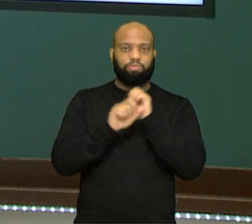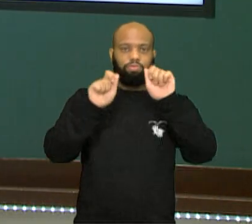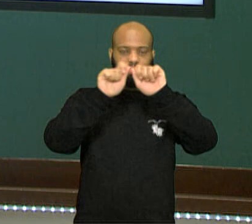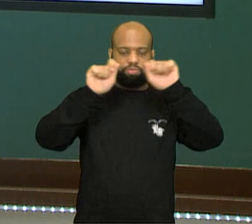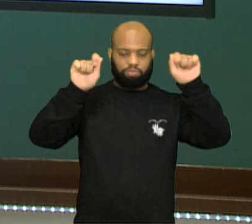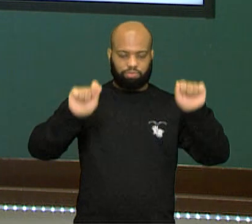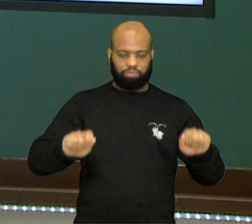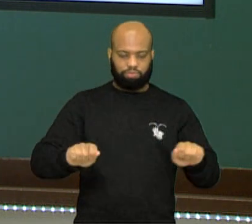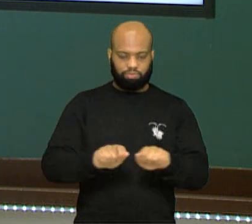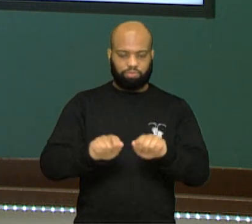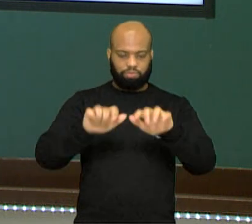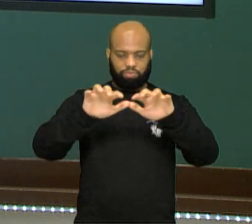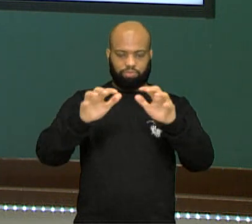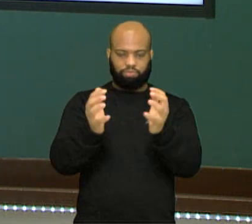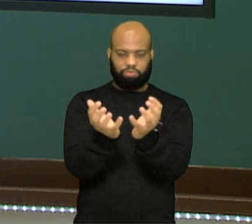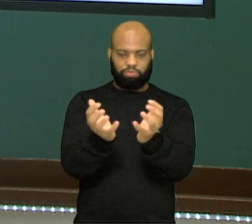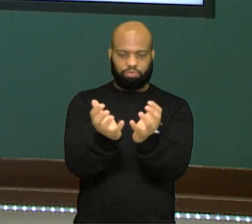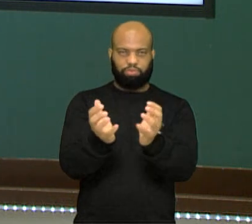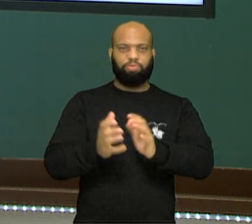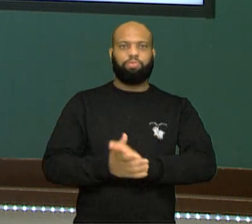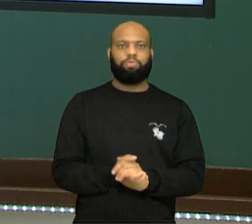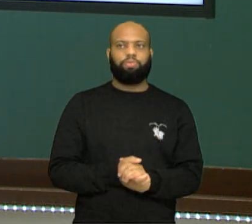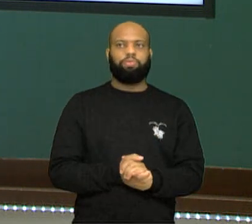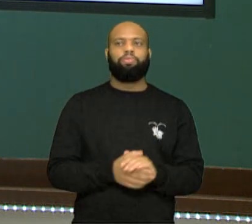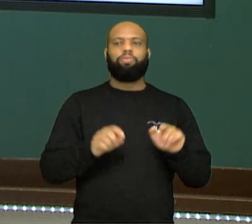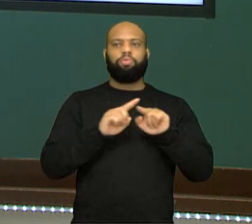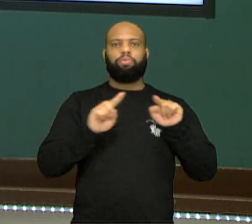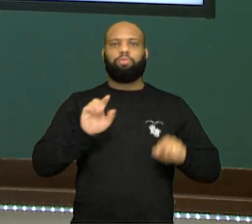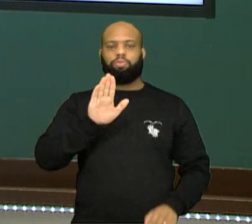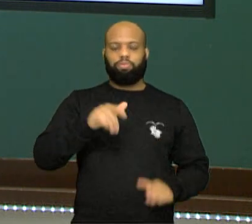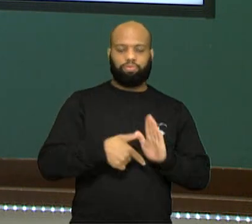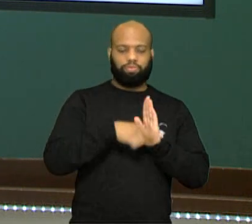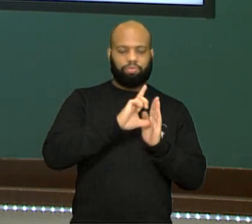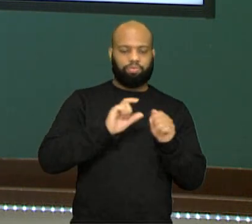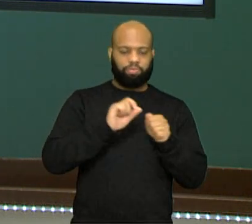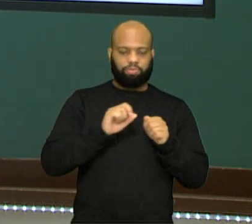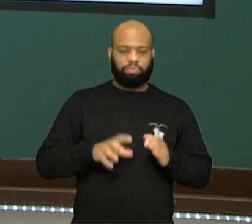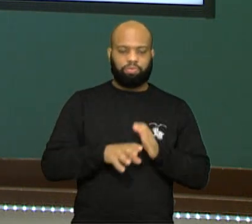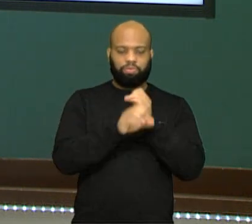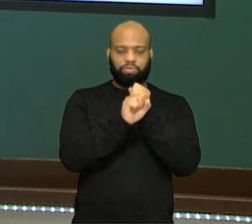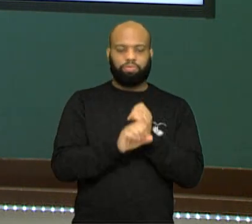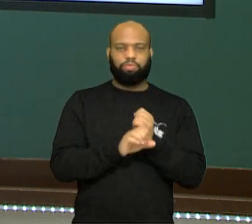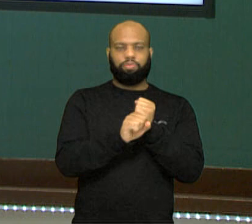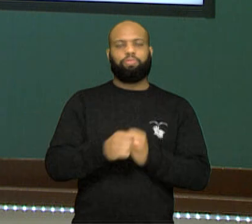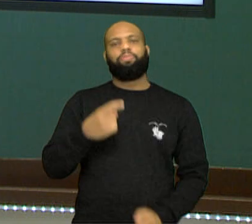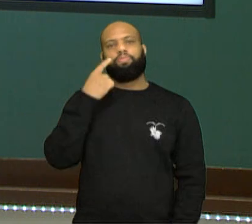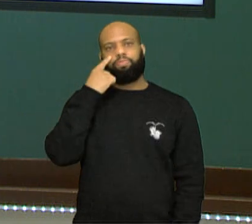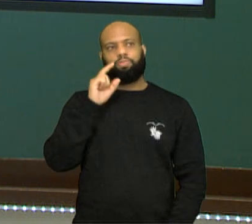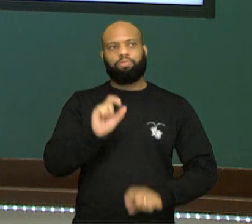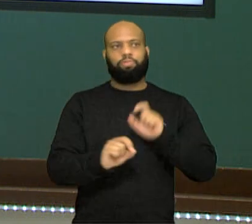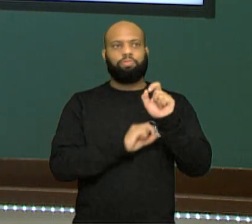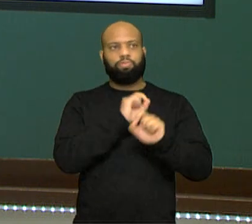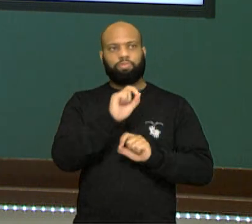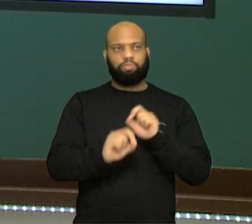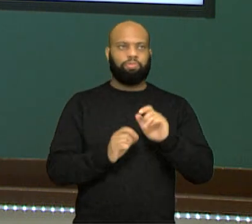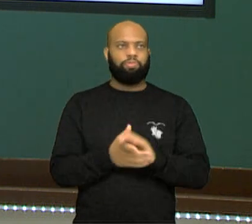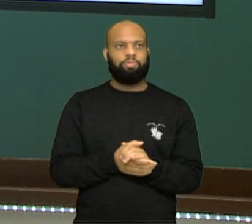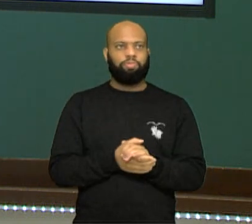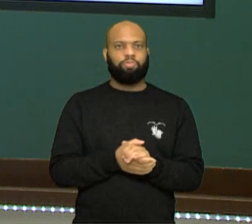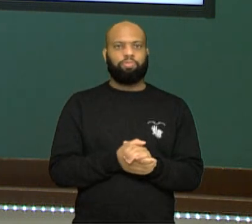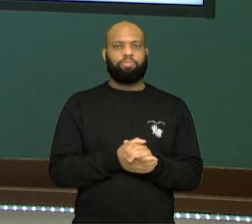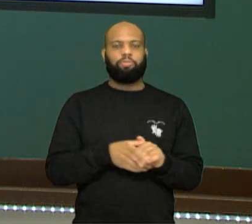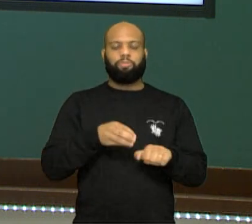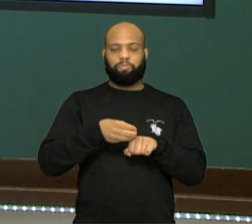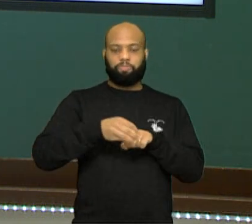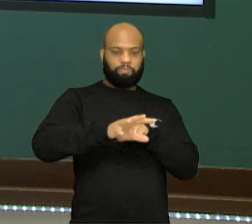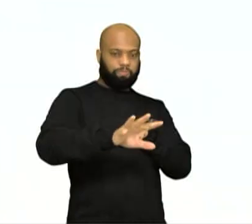da superfície esférica. Mas antes disso, vamos lá aquelas questões sempre norteadoras de todos os